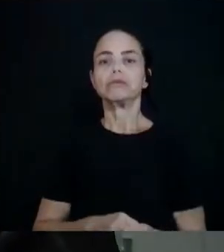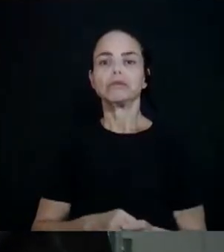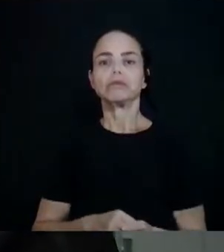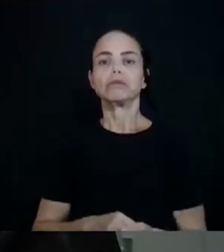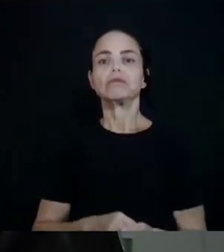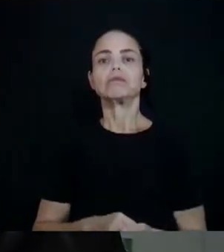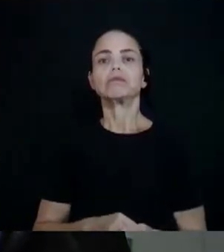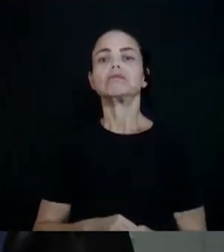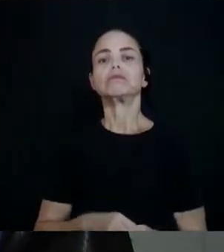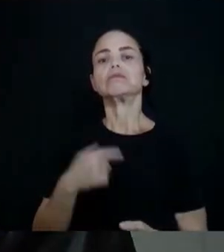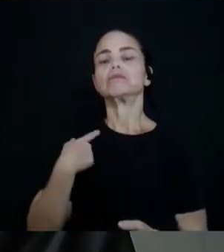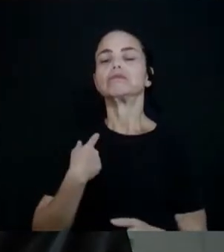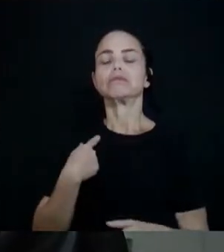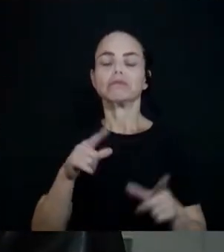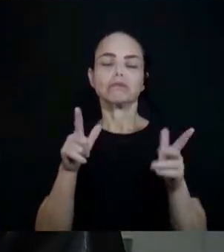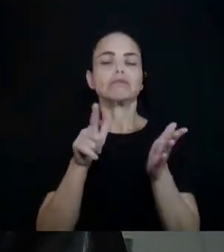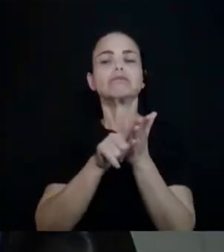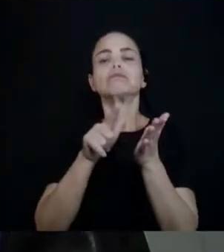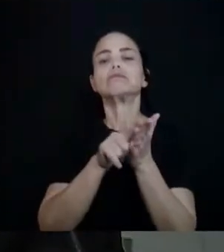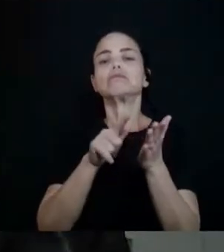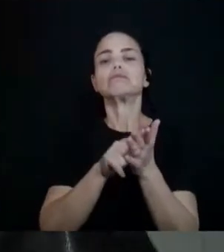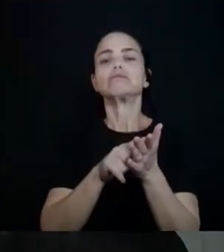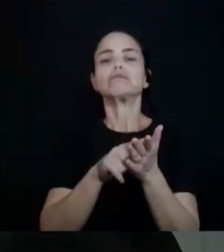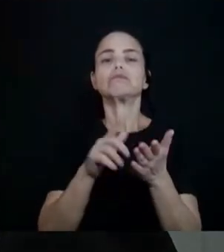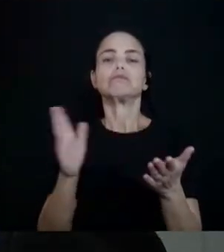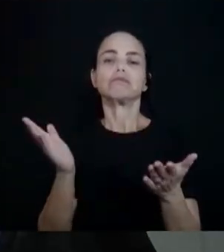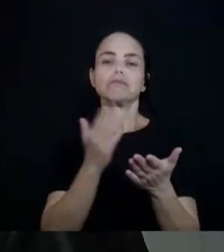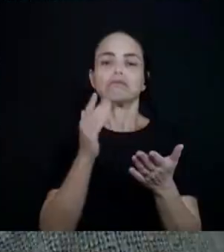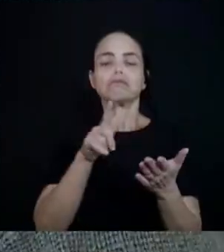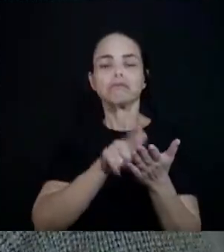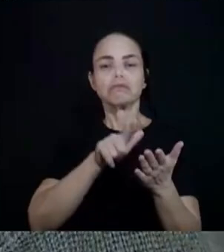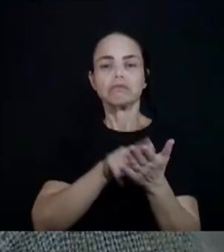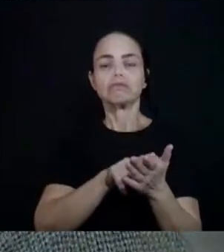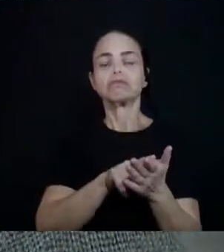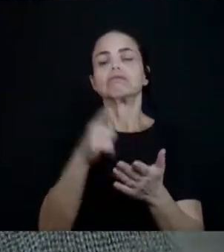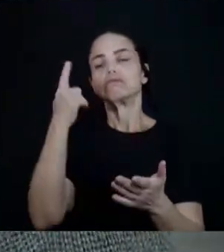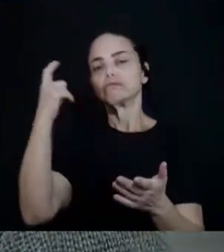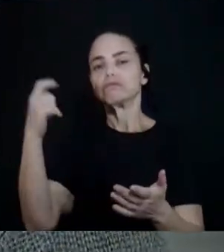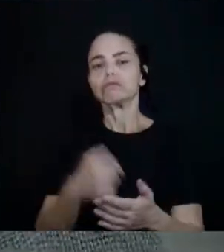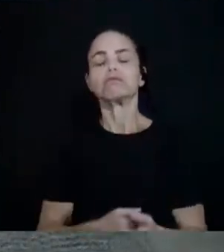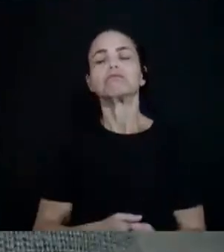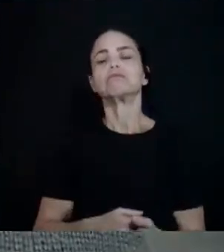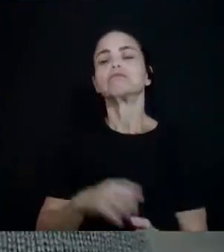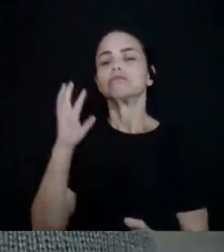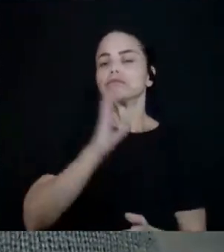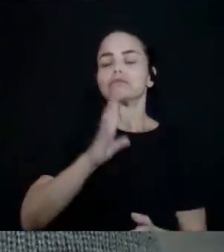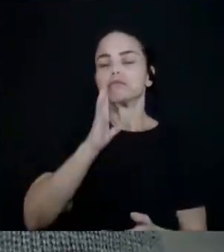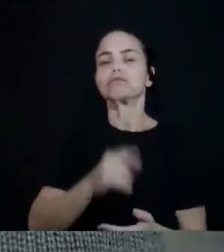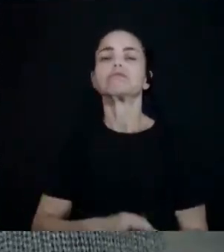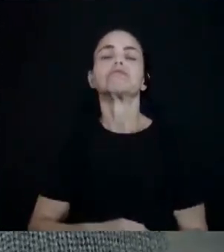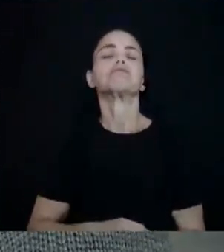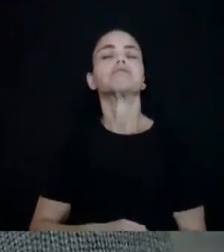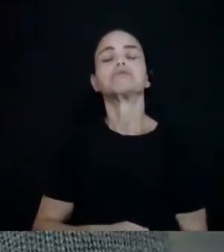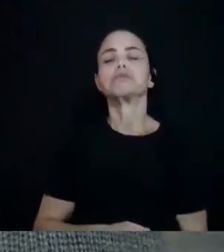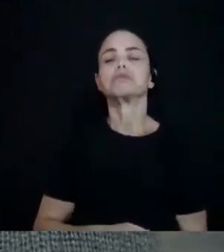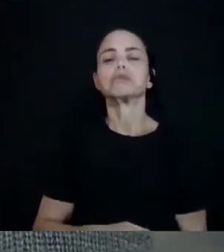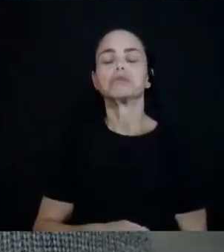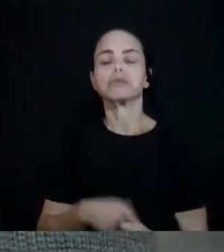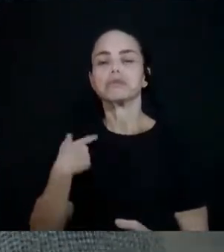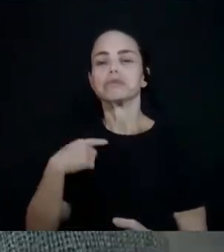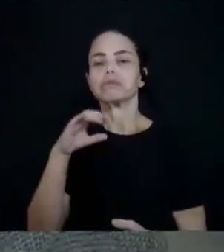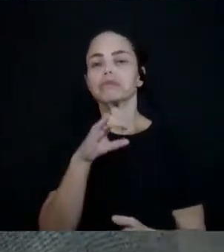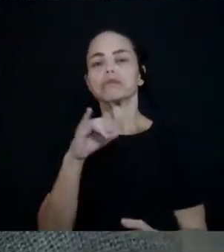daqueles folhetinhos, não tem, que ele passou, daquelas coisas, achei bem interessante. Eu achei super interessante, eu acho legal o CIEE